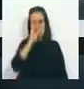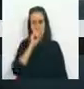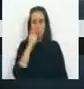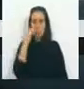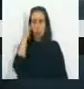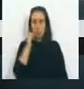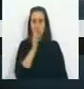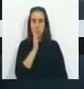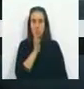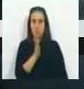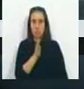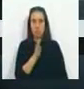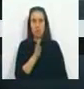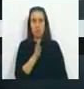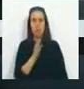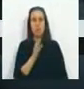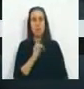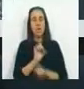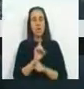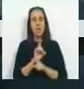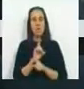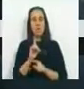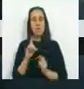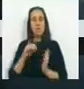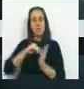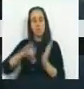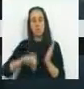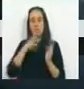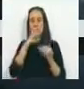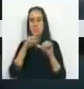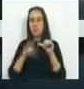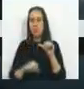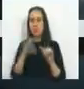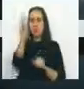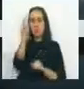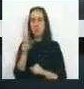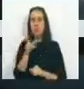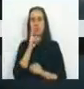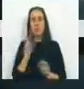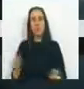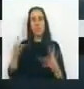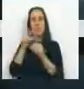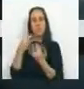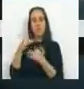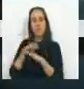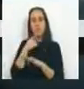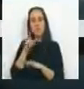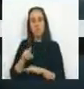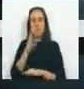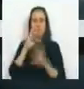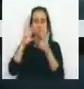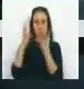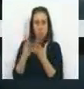abertura, no discurso de tomada de posse do novo diretor da reinserção, diretor-geral da reinserção e de serviços